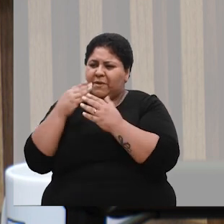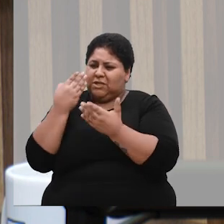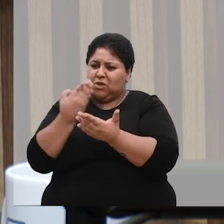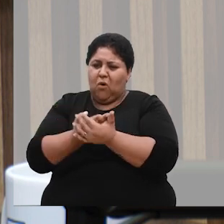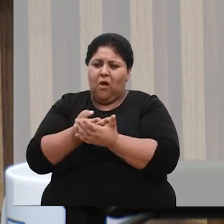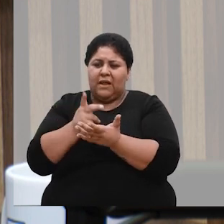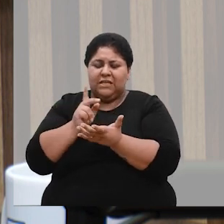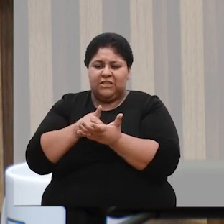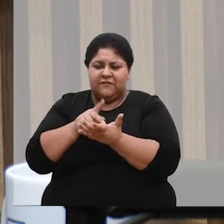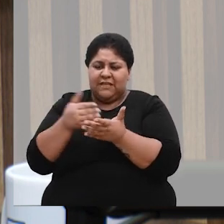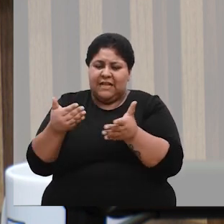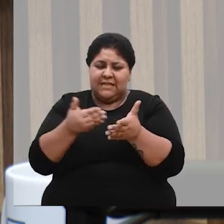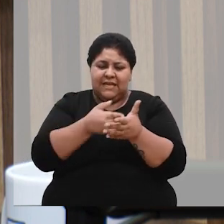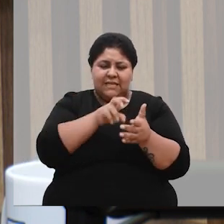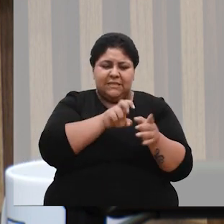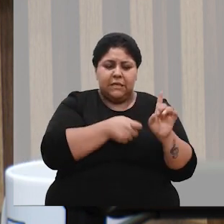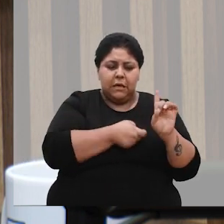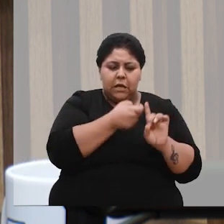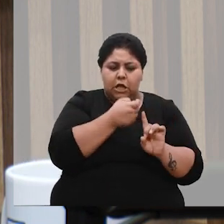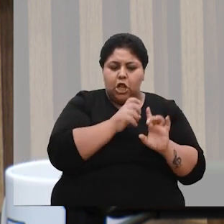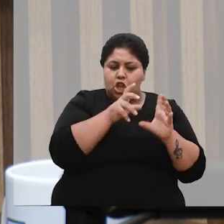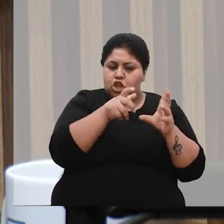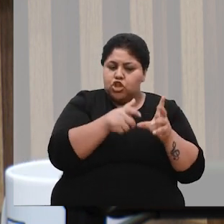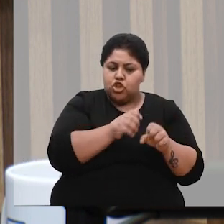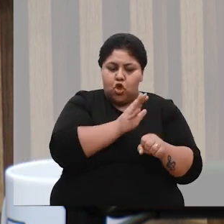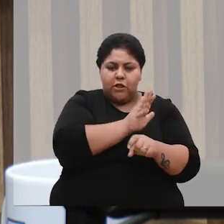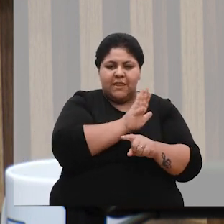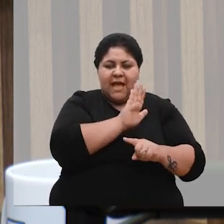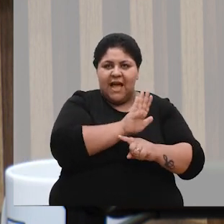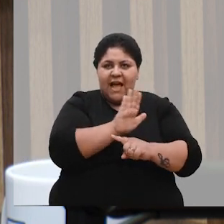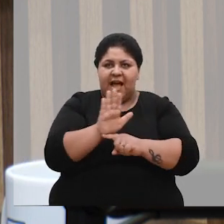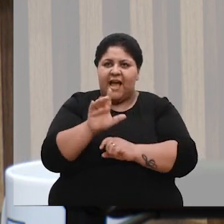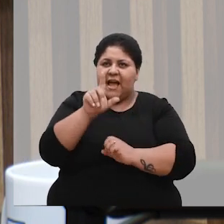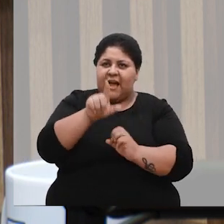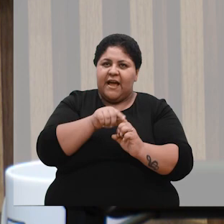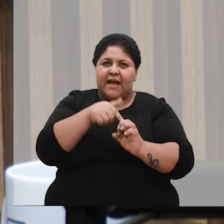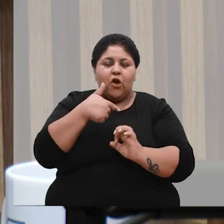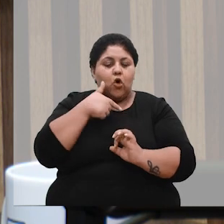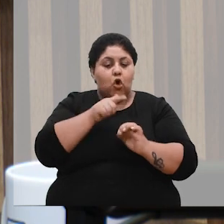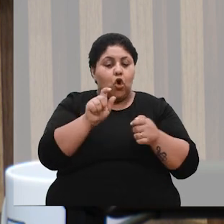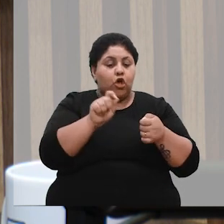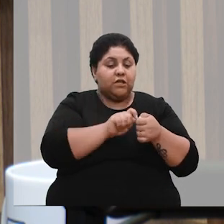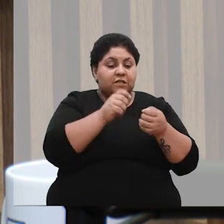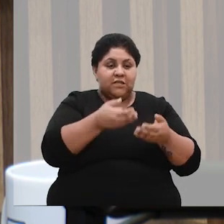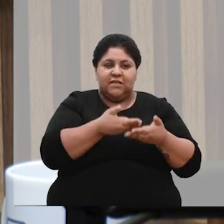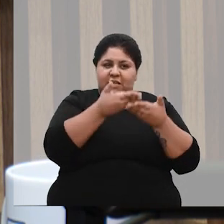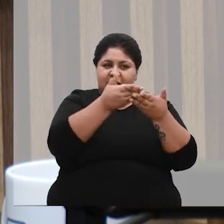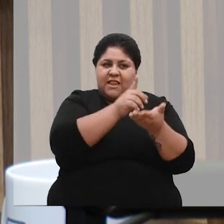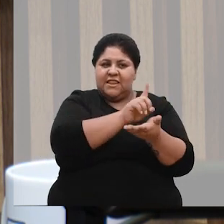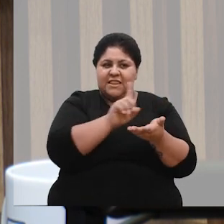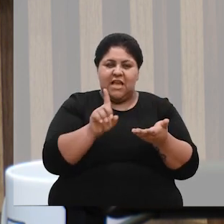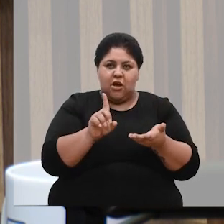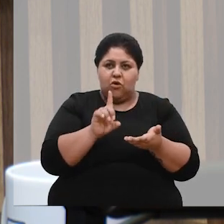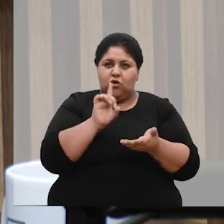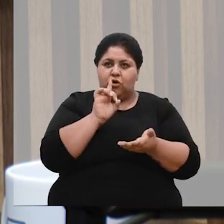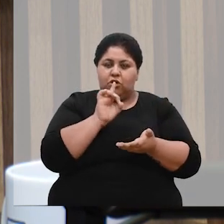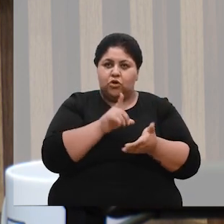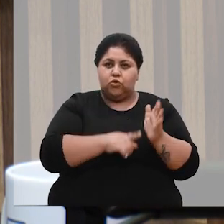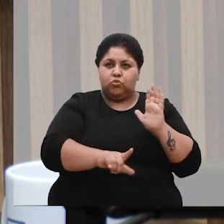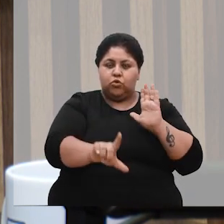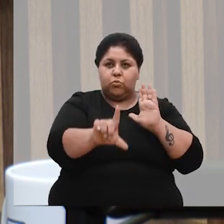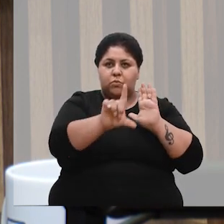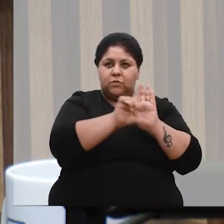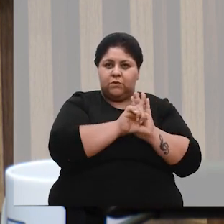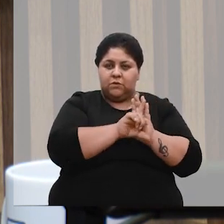uma creche para deixar um bebê de 4, 5 meses, né? Então, acho que toda ajuda que a empresa conseguir fornecer, não